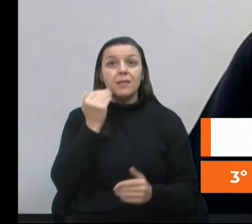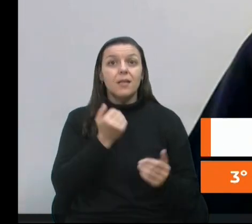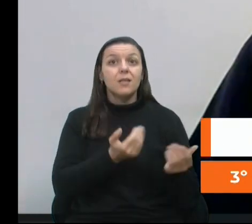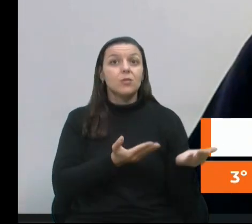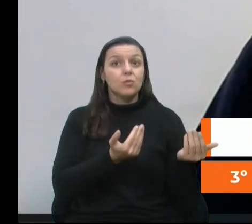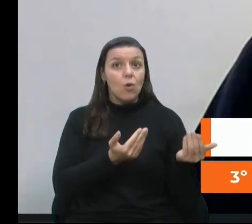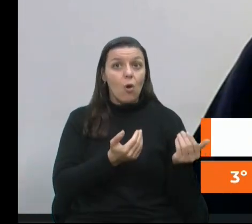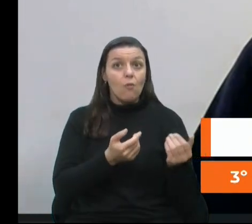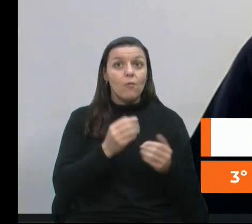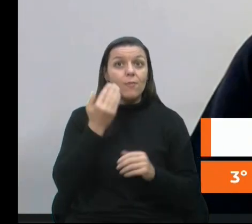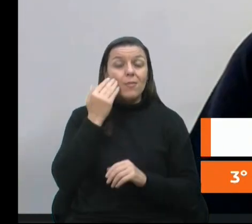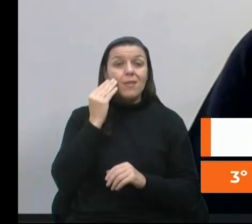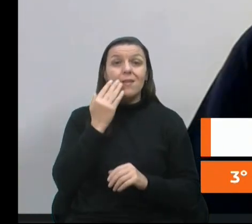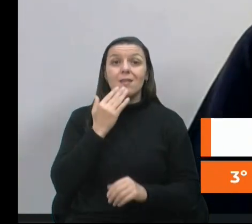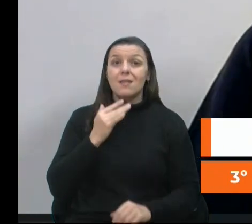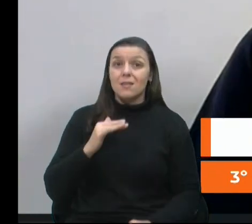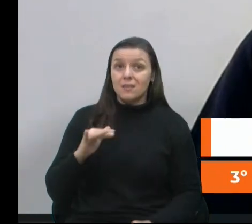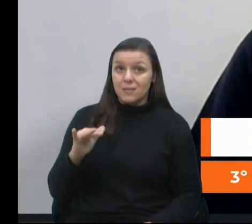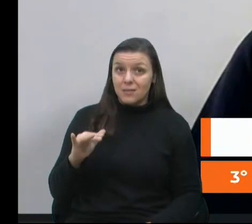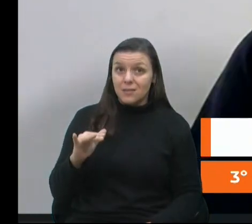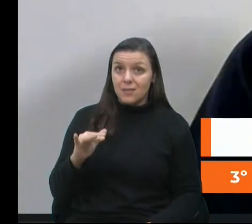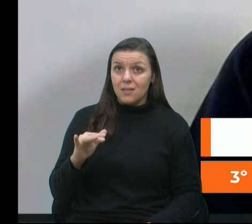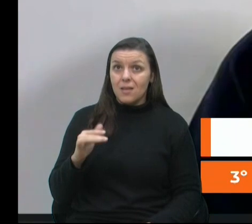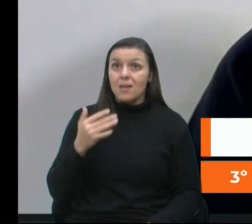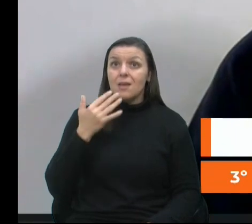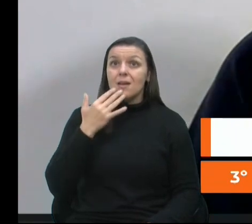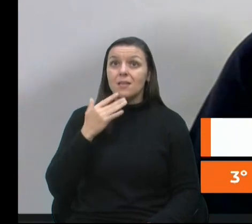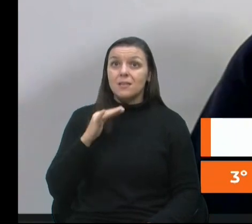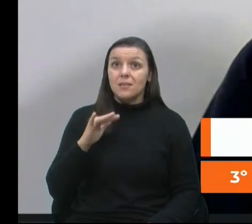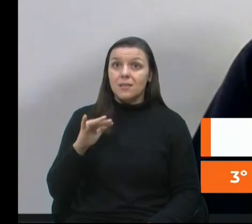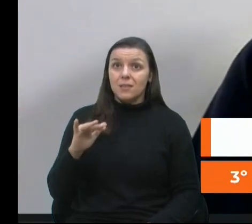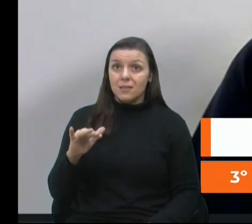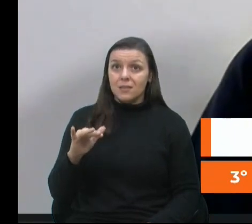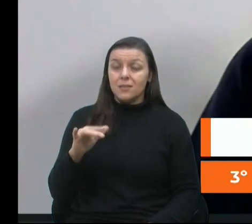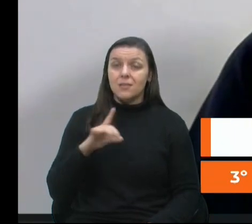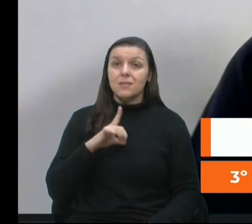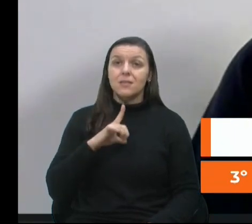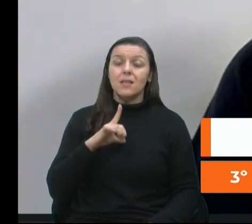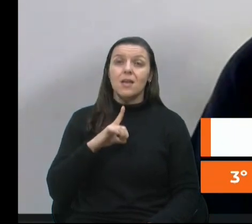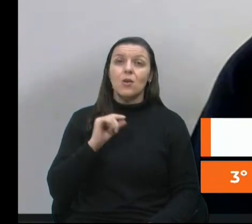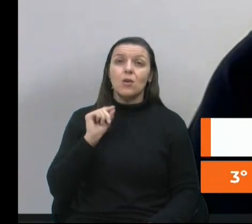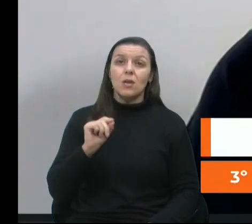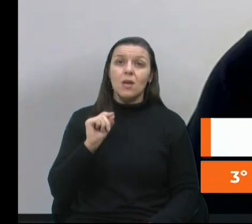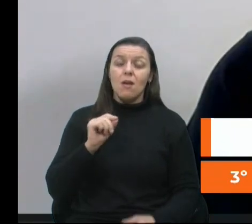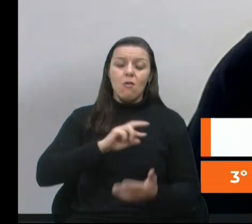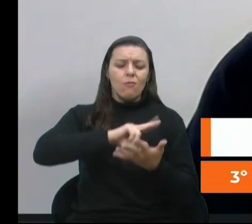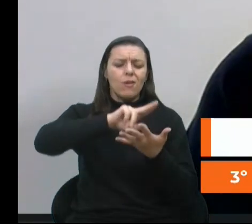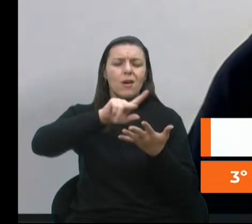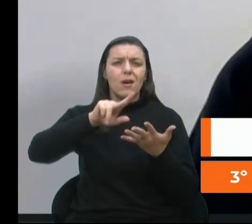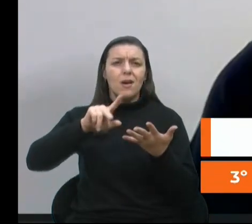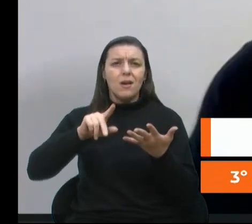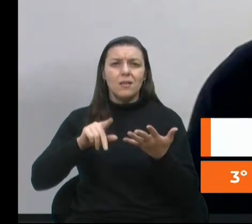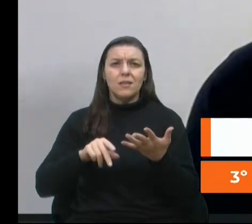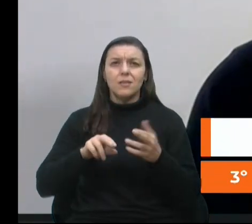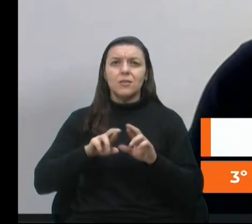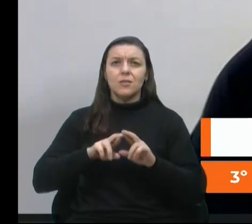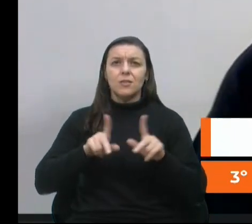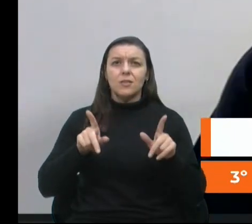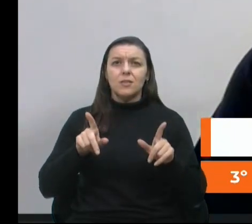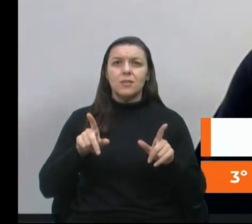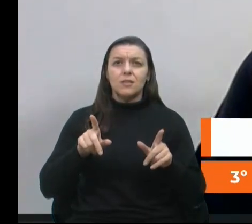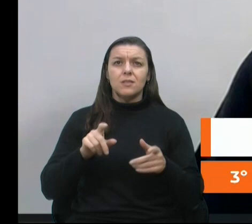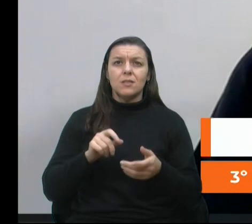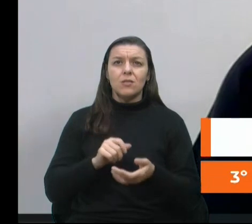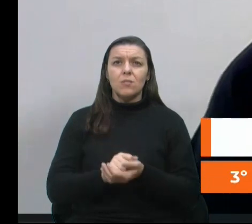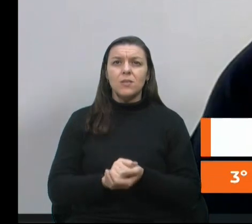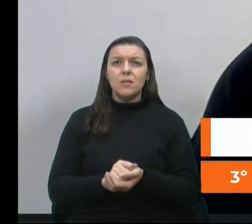falar um pouquinho da criança. As crianças, elas têm uma série de peculiaridades que as diferenciam dos